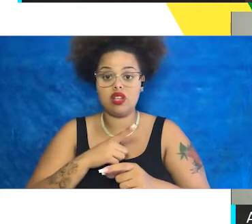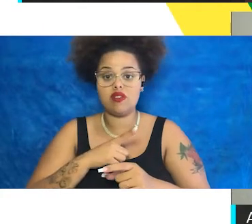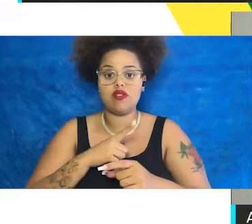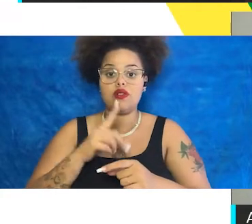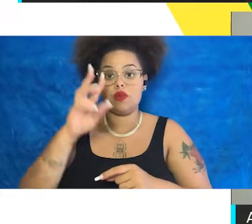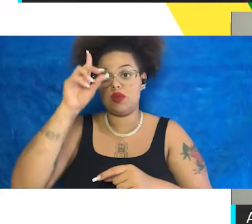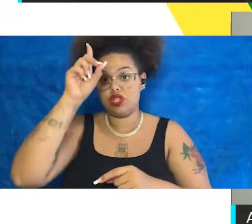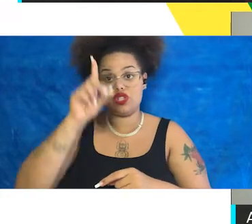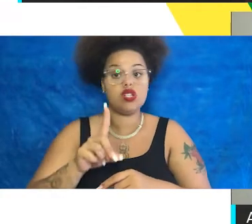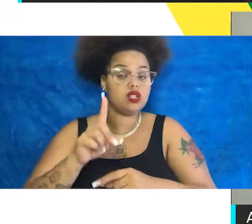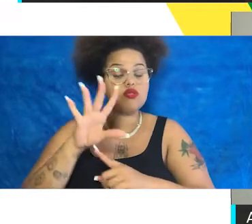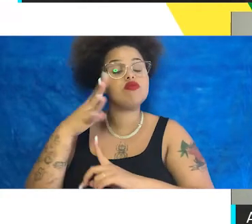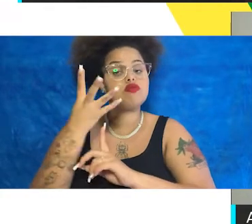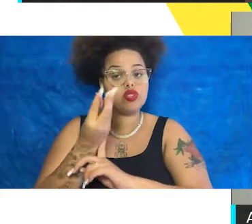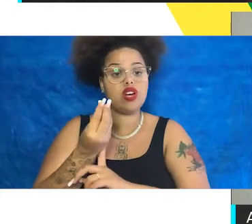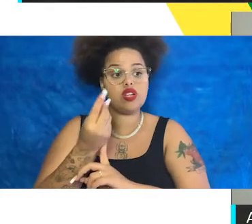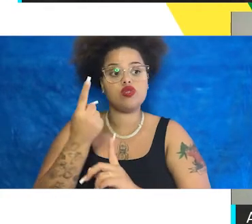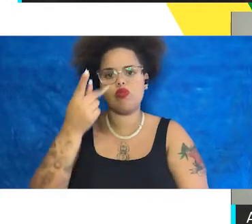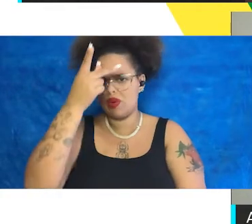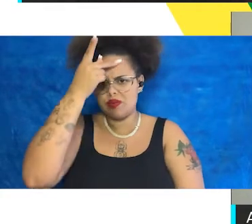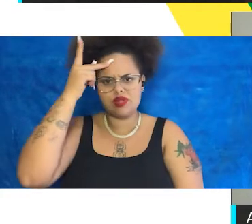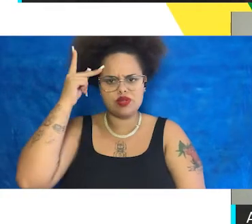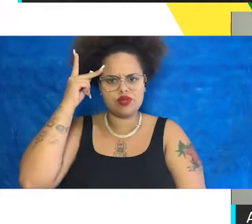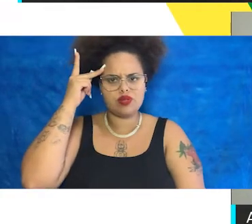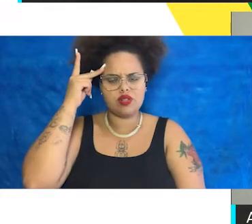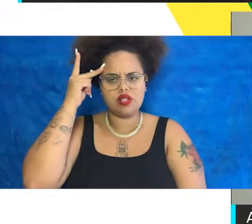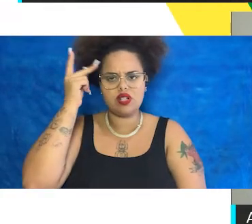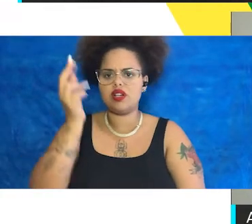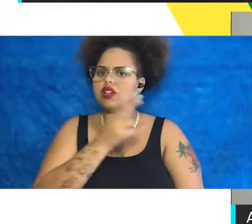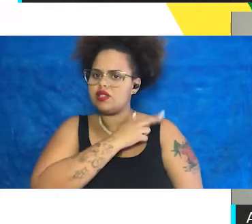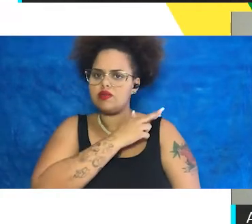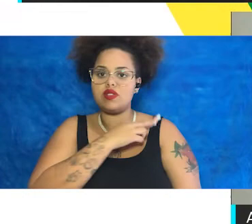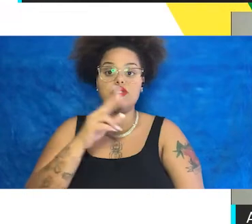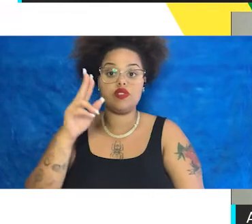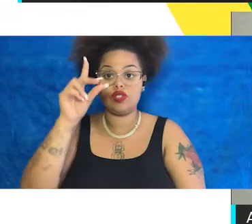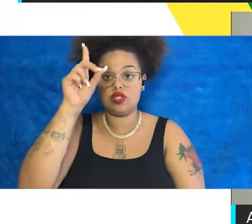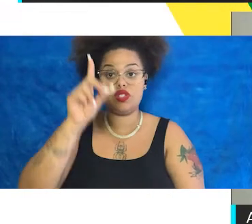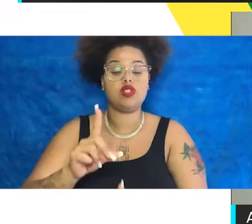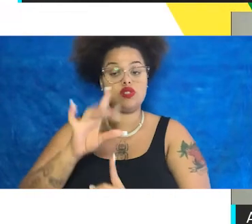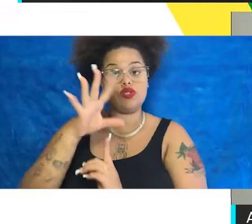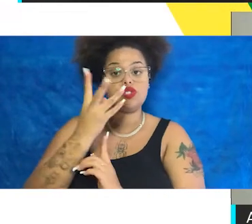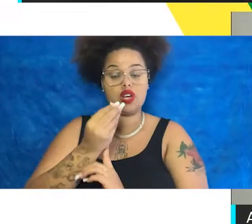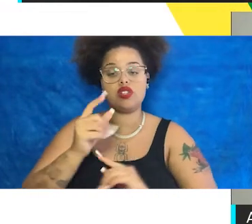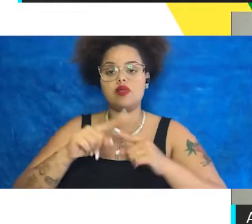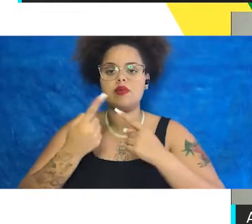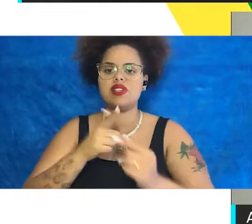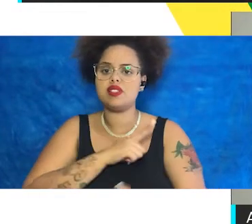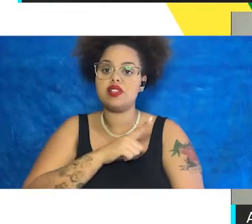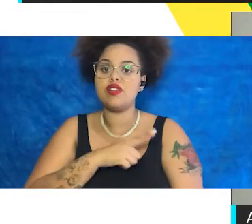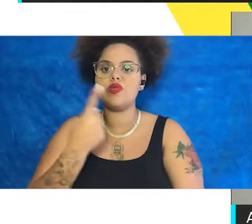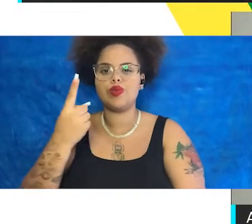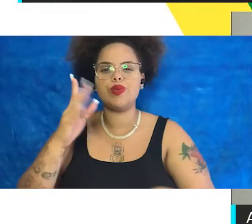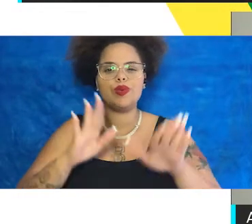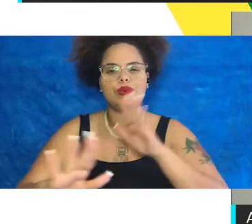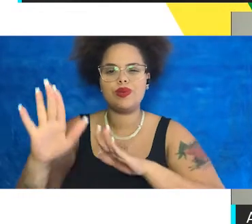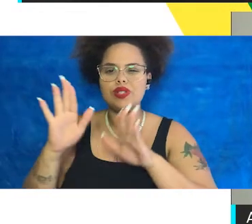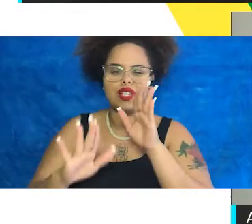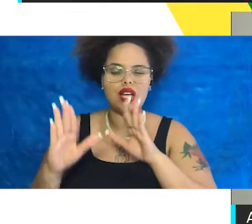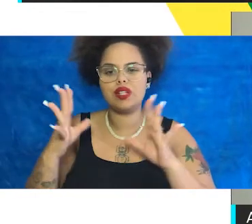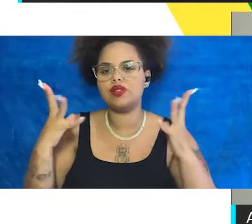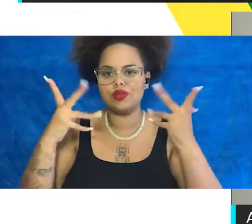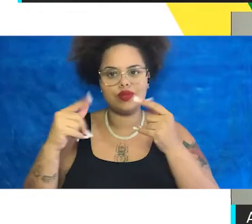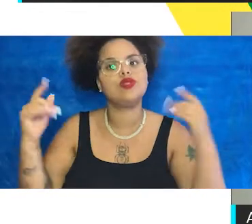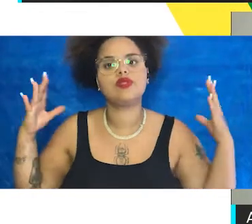arte, uma pessoa responsável pela direção de arte, mas teve um cuidado com todos